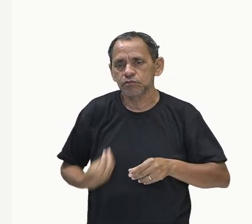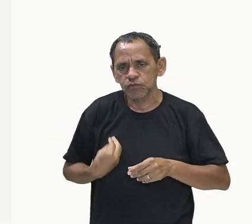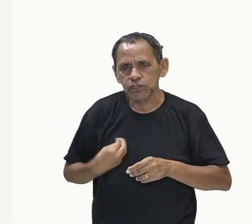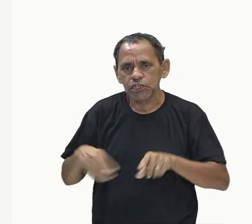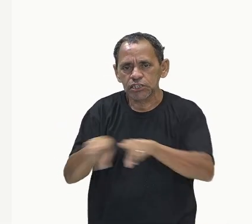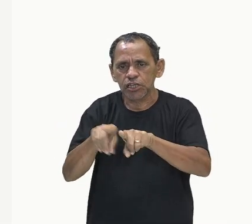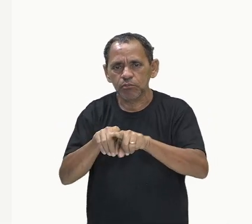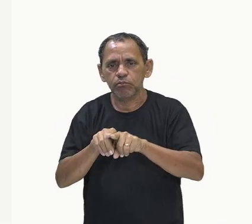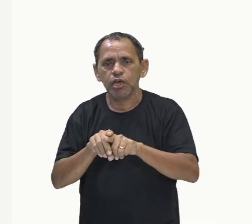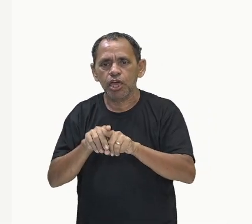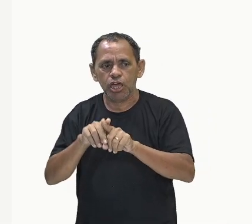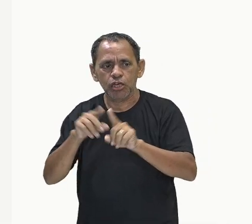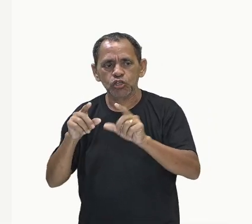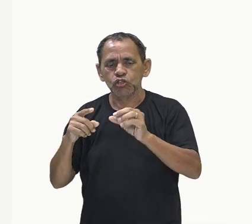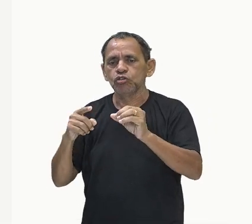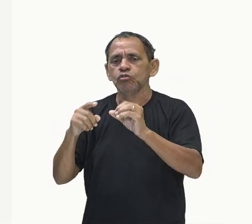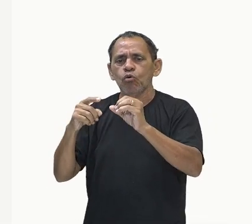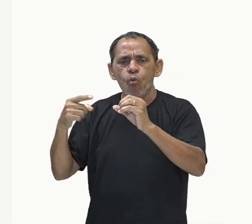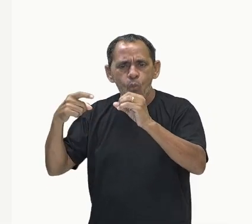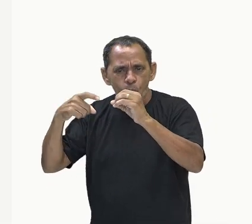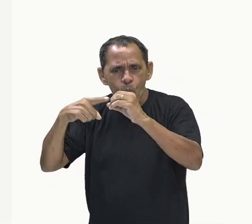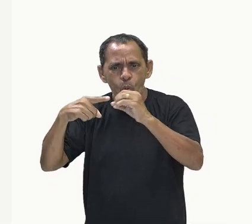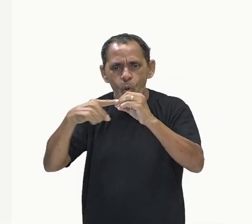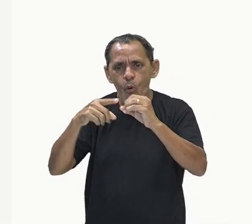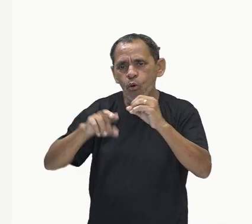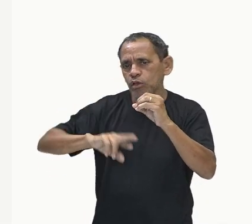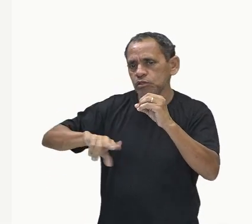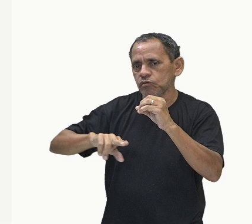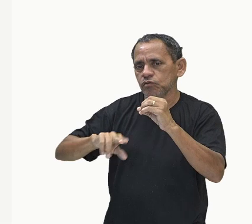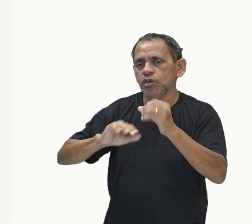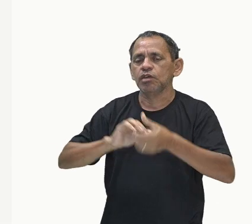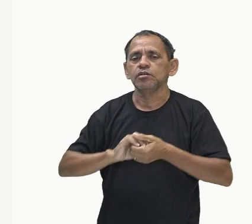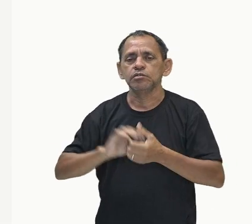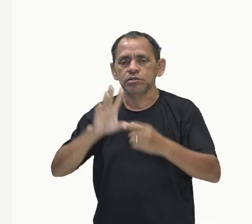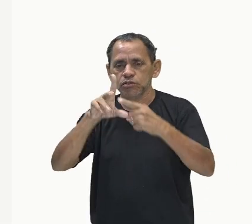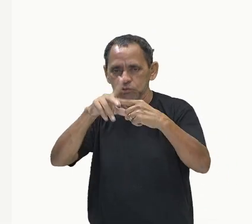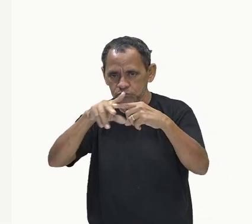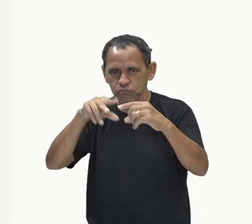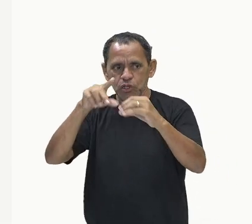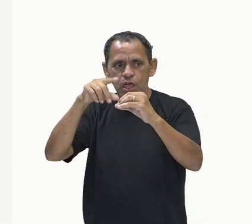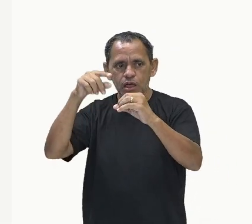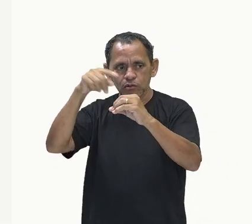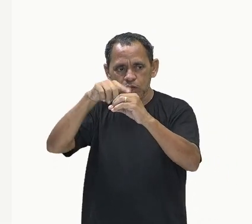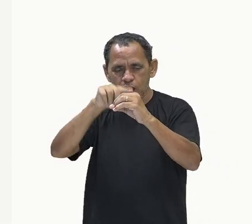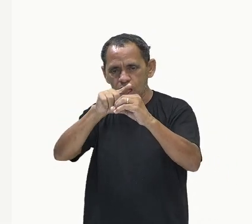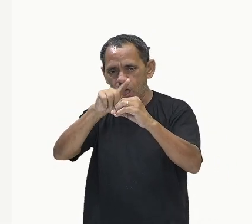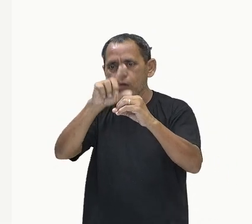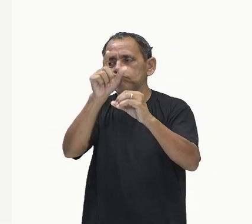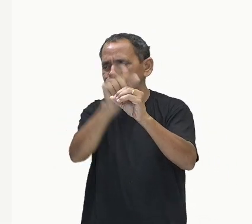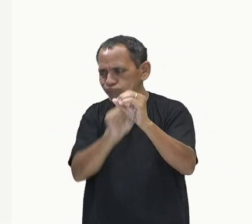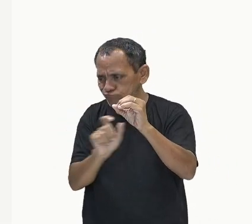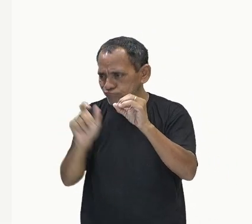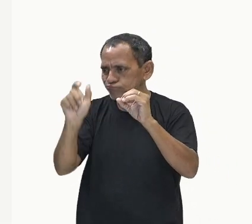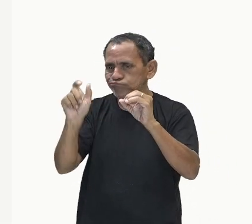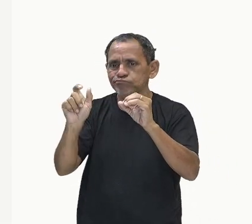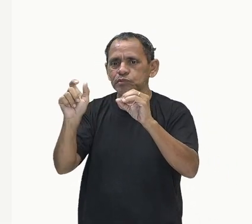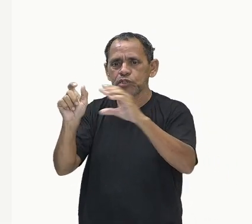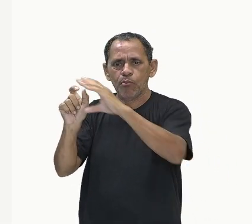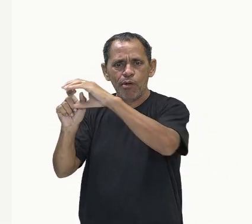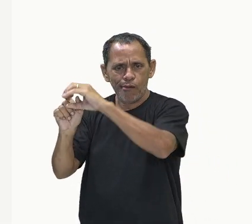tá? E aí, dessa célula-ovo se extrai o núcleo dela e ela fica anucleada, como vocês podem observar